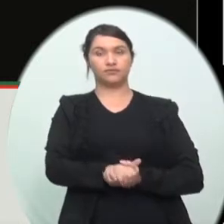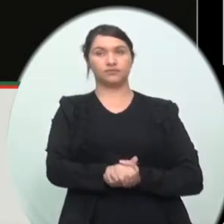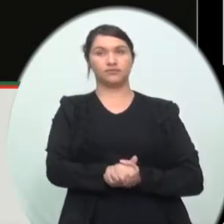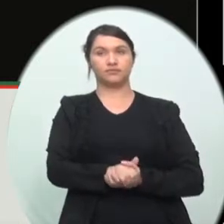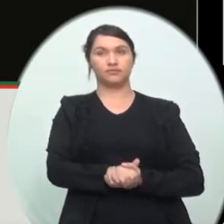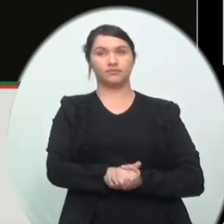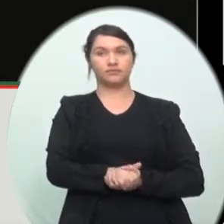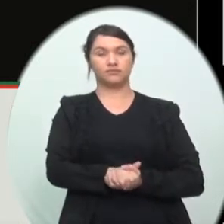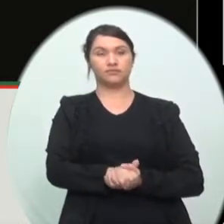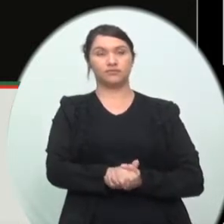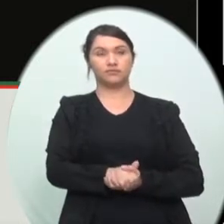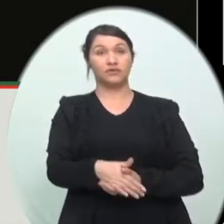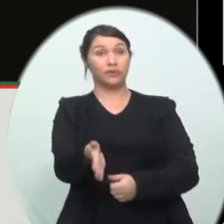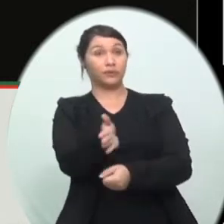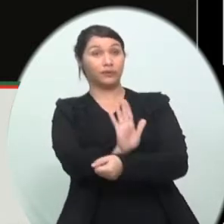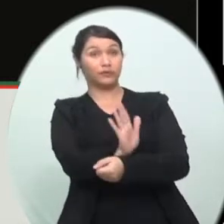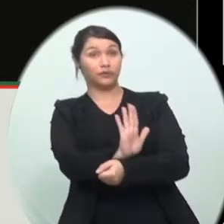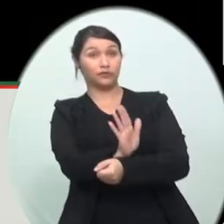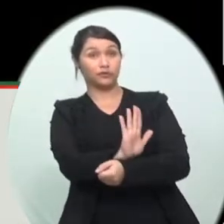Passar um vídeo.